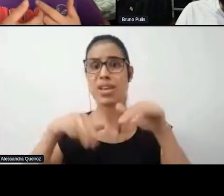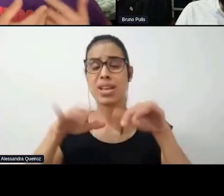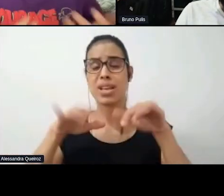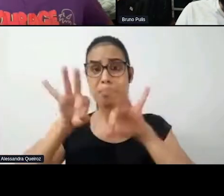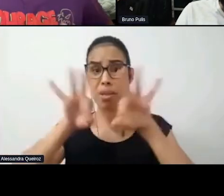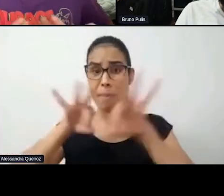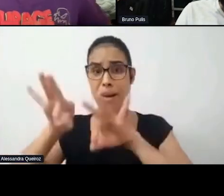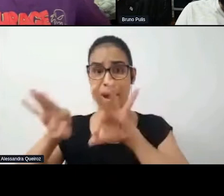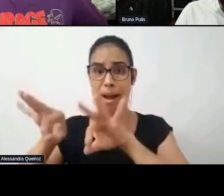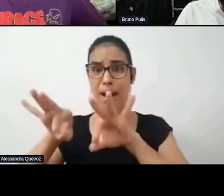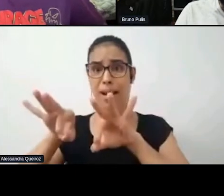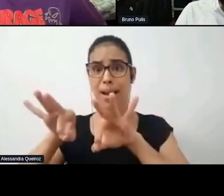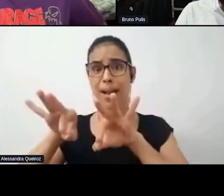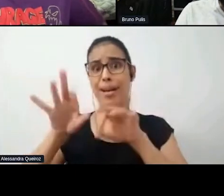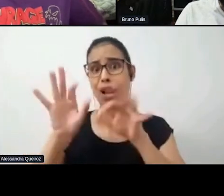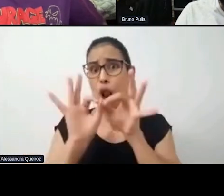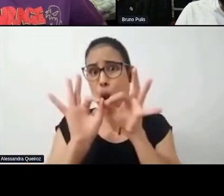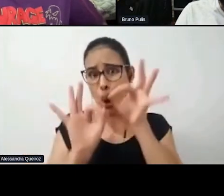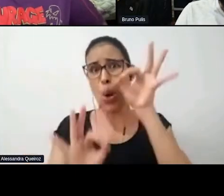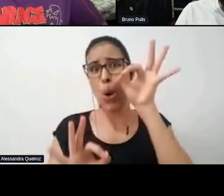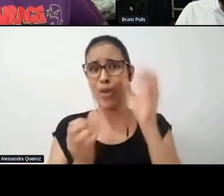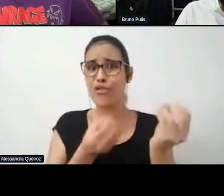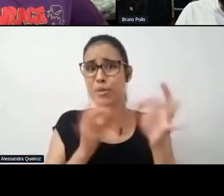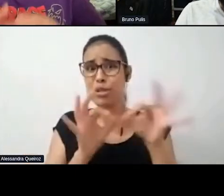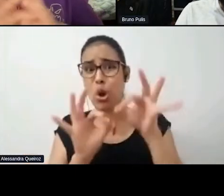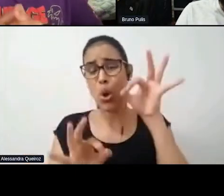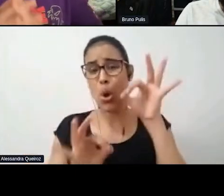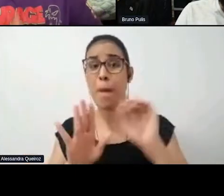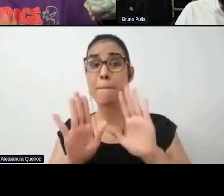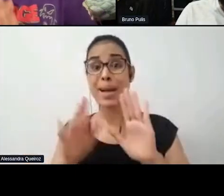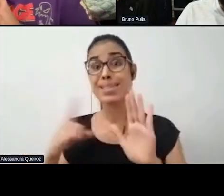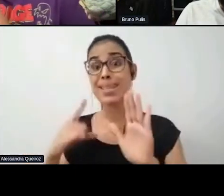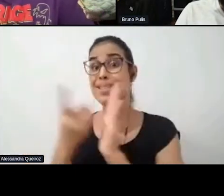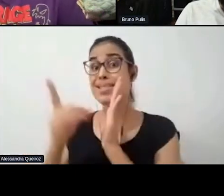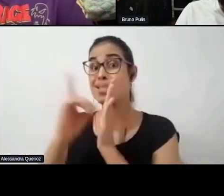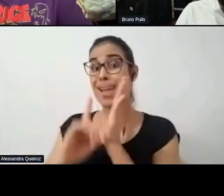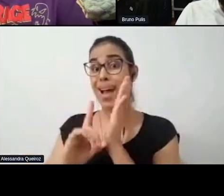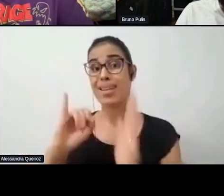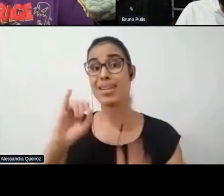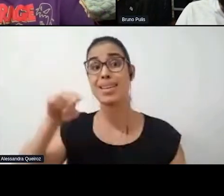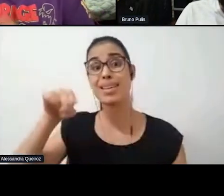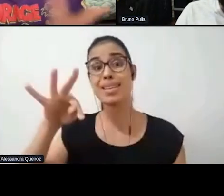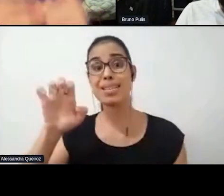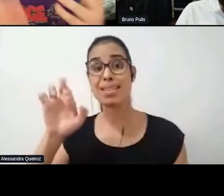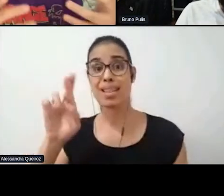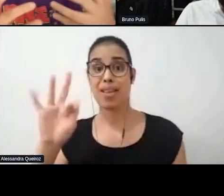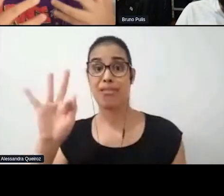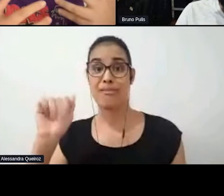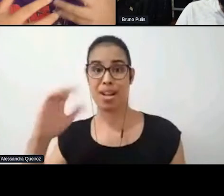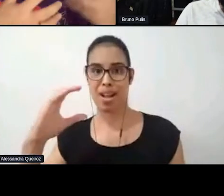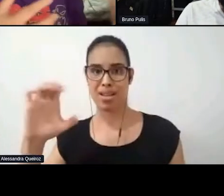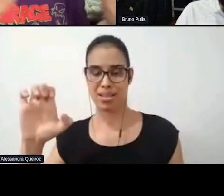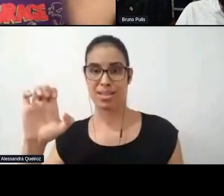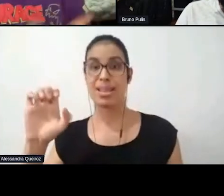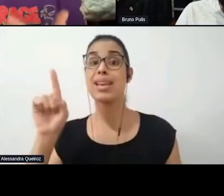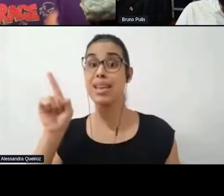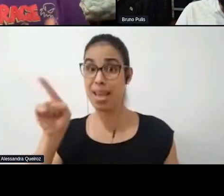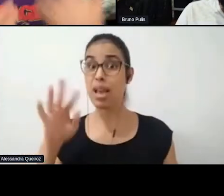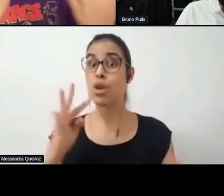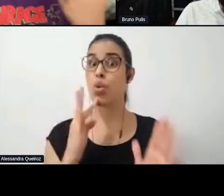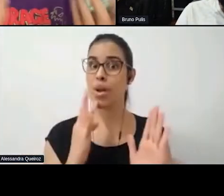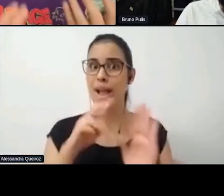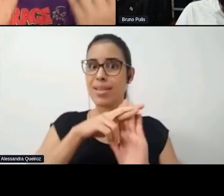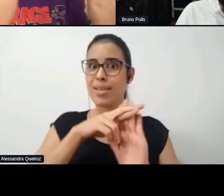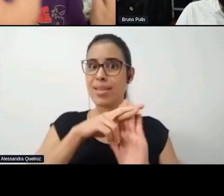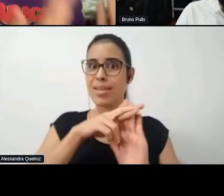pessoal de design de interfaces, por exemplo, que faz referência à WCAG, a outros guias que complementam a WCAG,